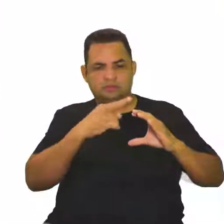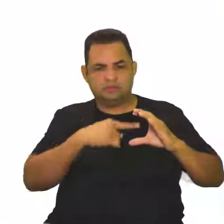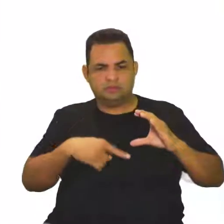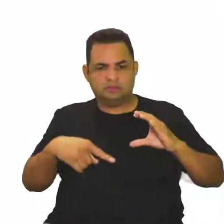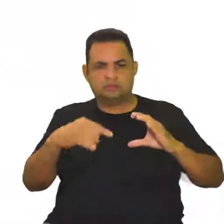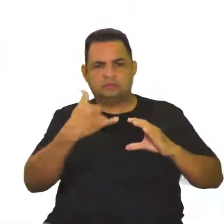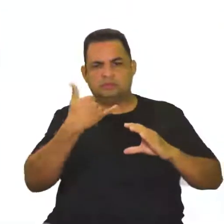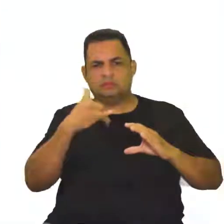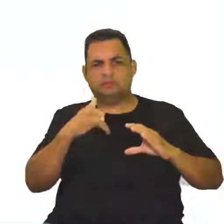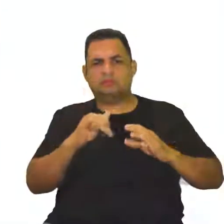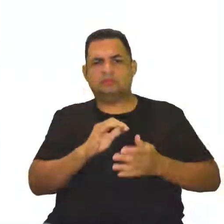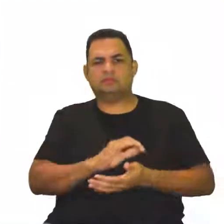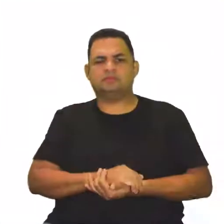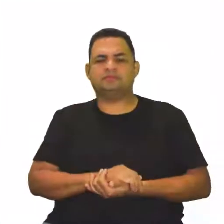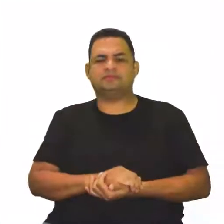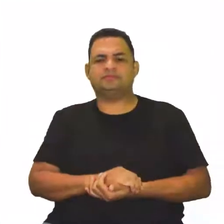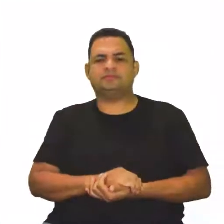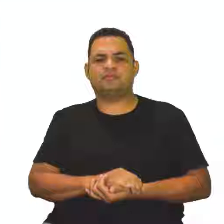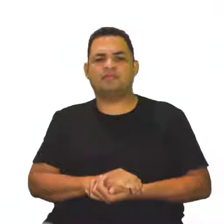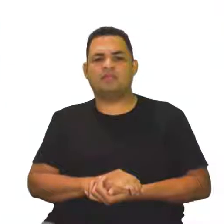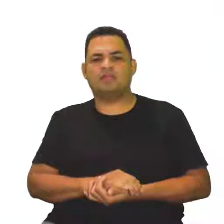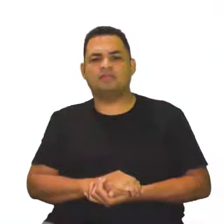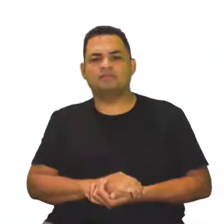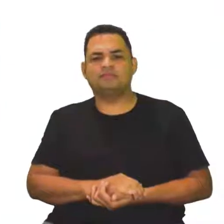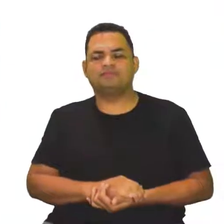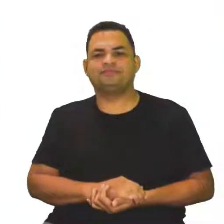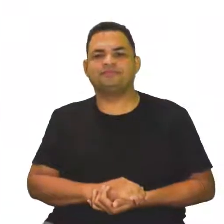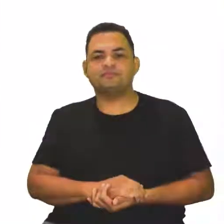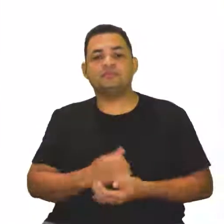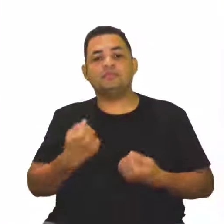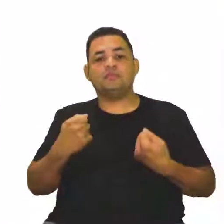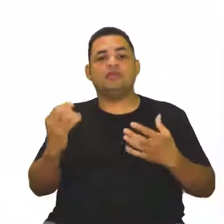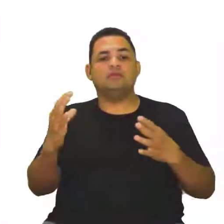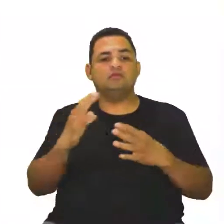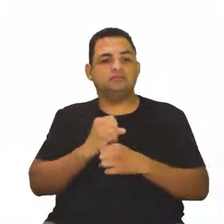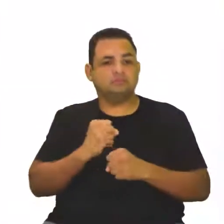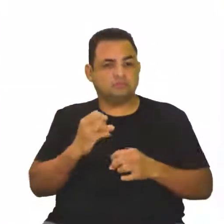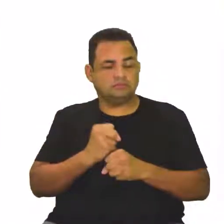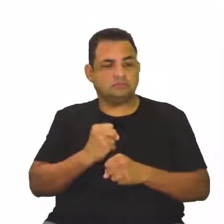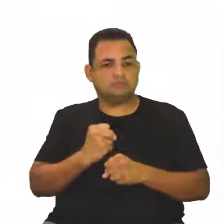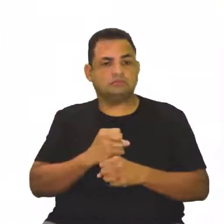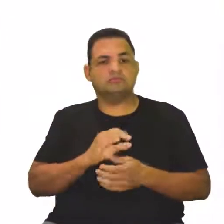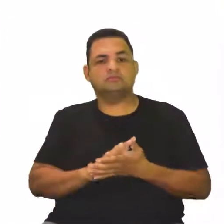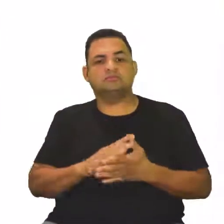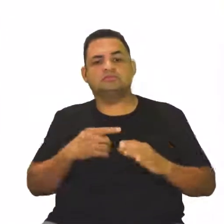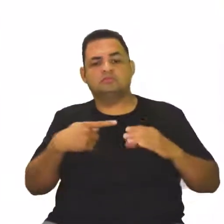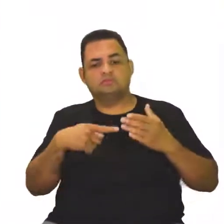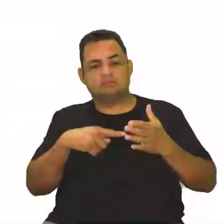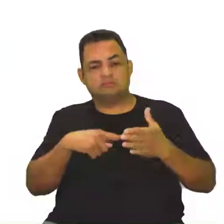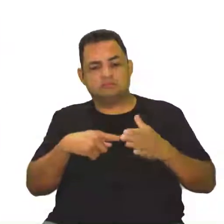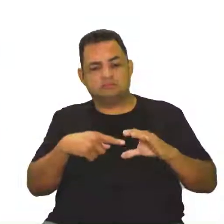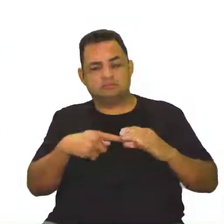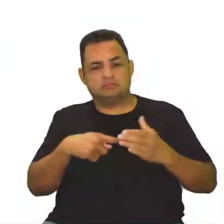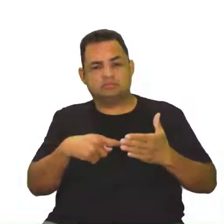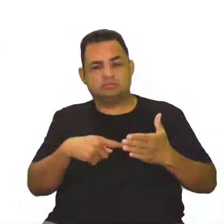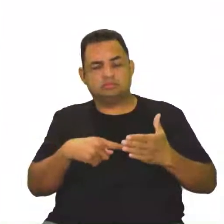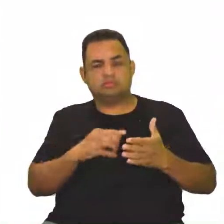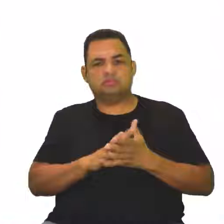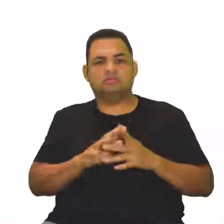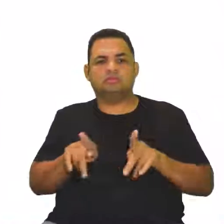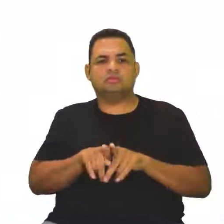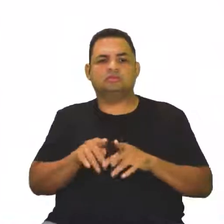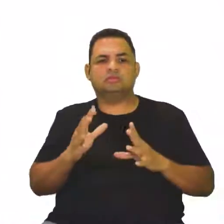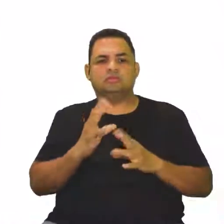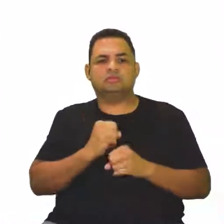elétricos, tá? A gente viu lá no motorzinho, a gente pode calcular a potência elétrica de motores e também a gente